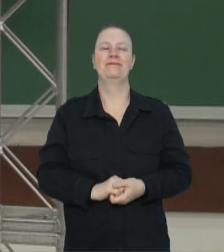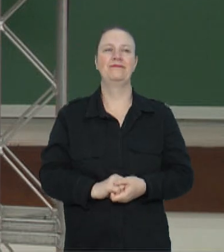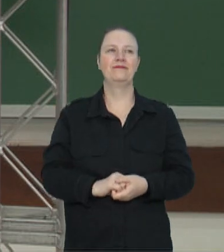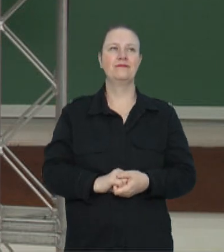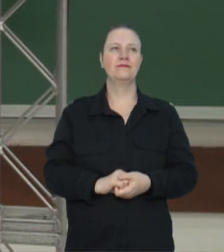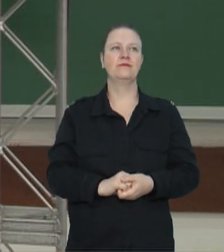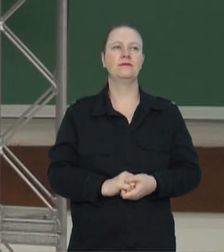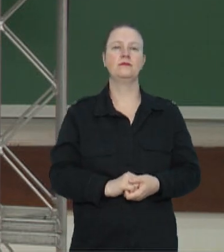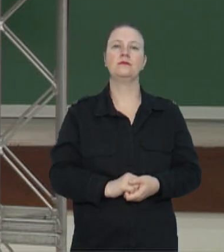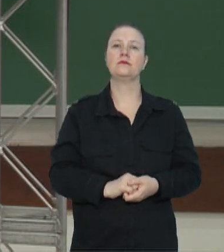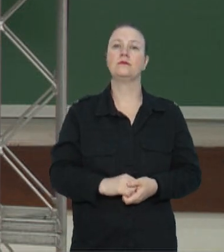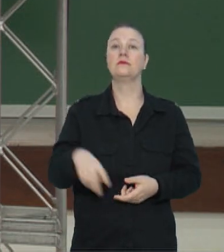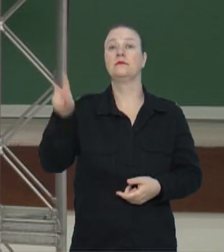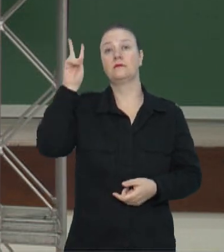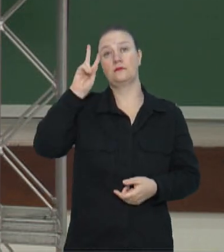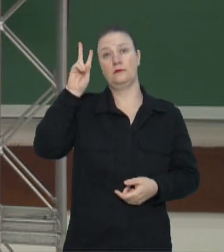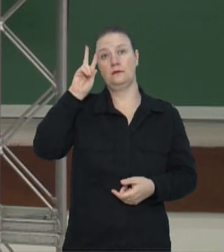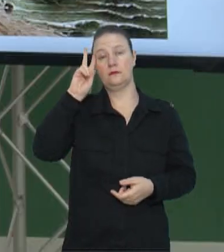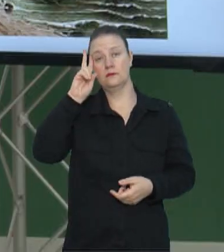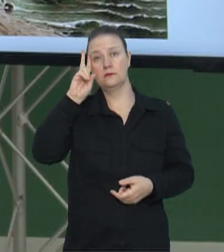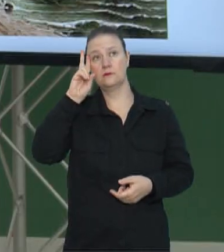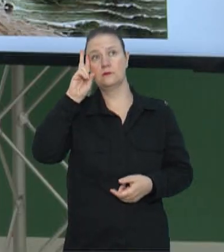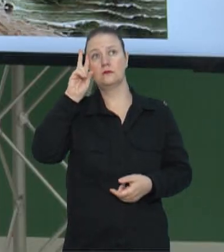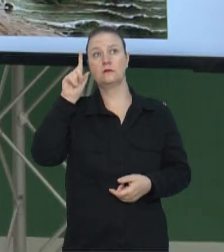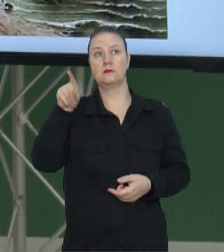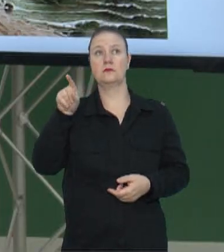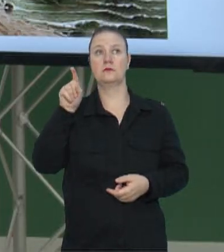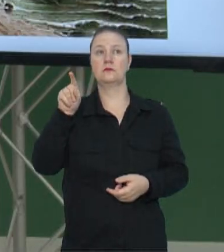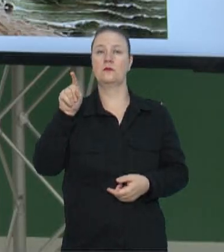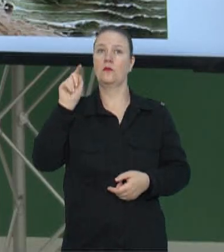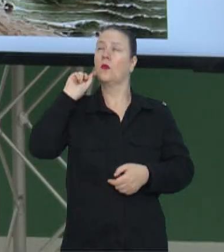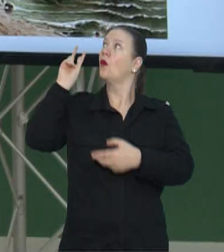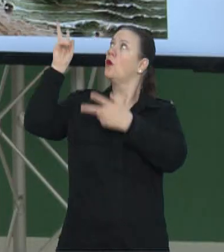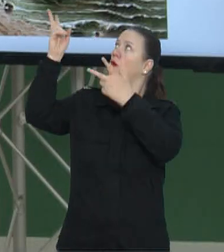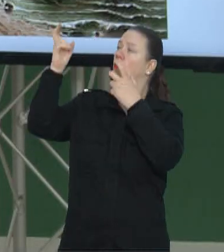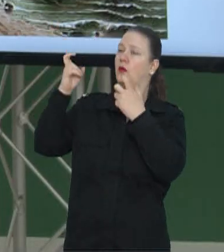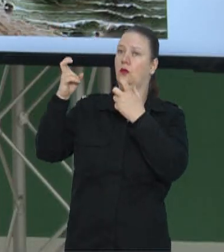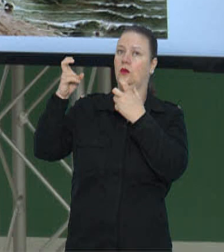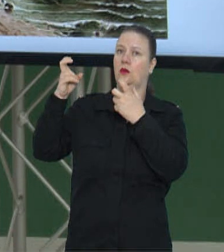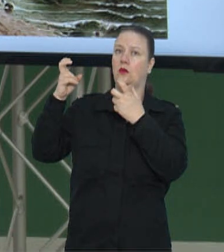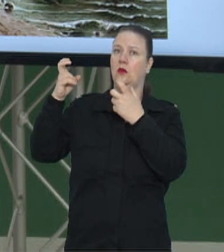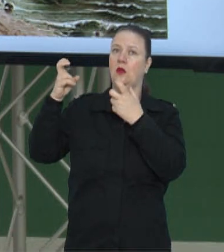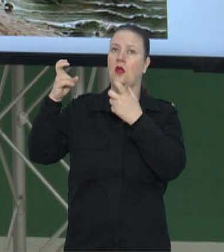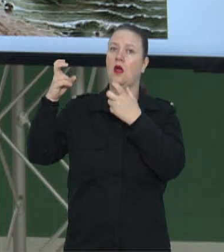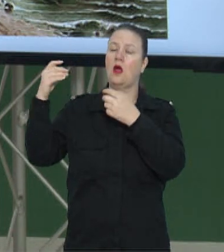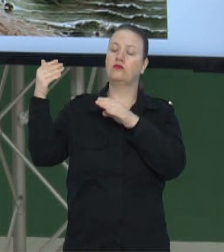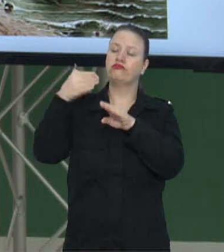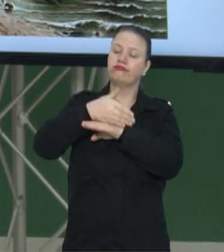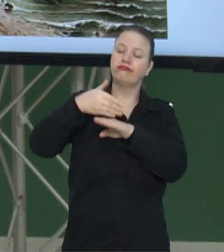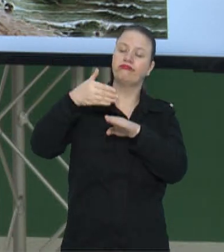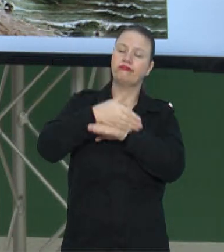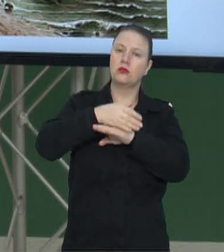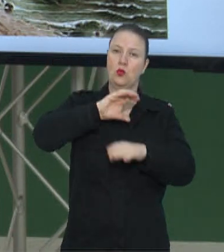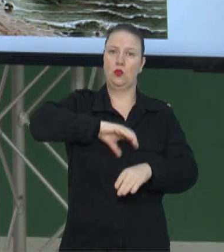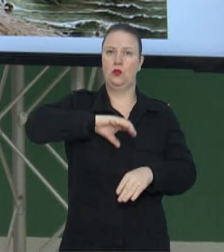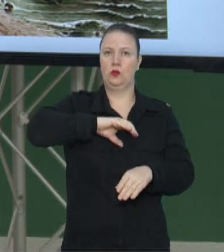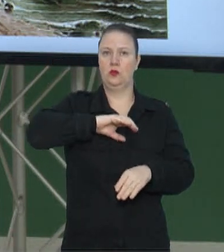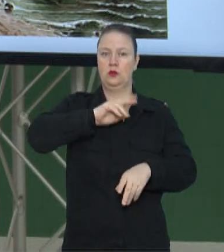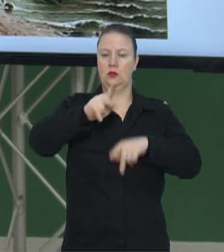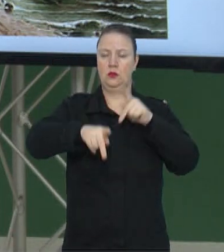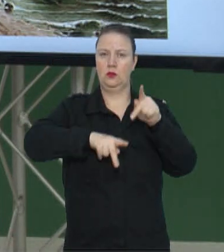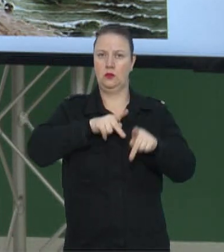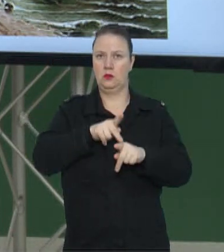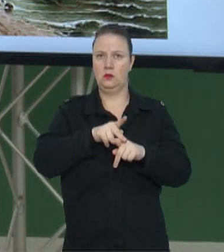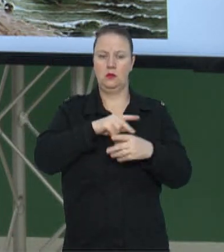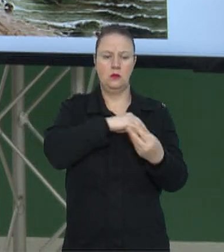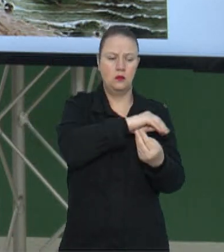Aí a história da imigração portuguesa, até coloquei uma observação ali, ela se mistura com a nossa, porque é tão